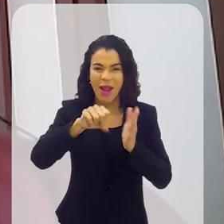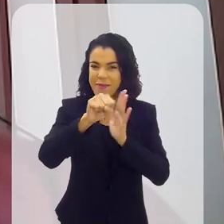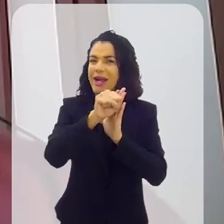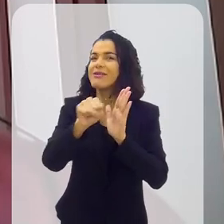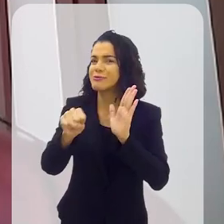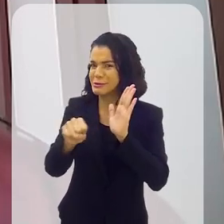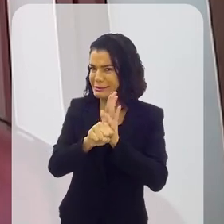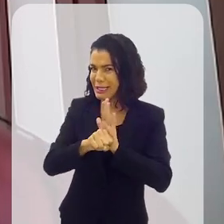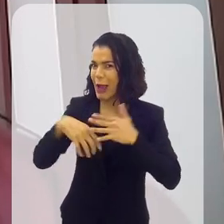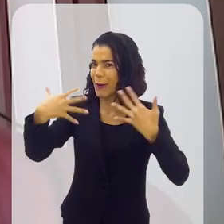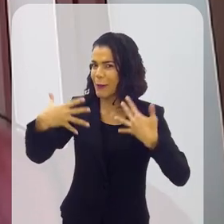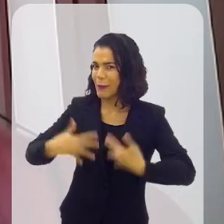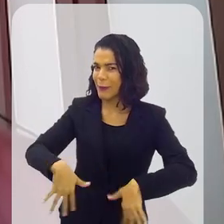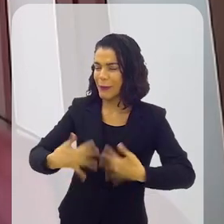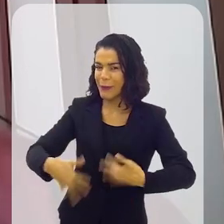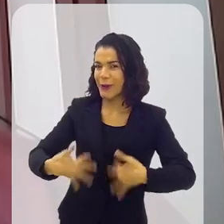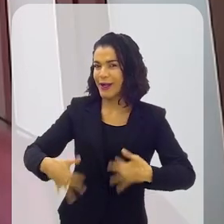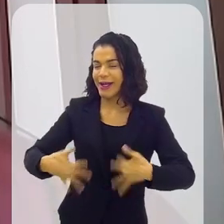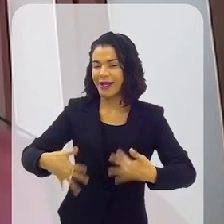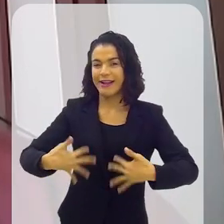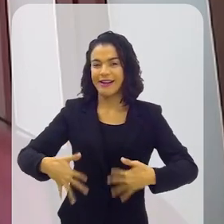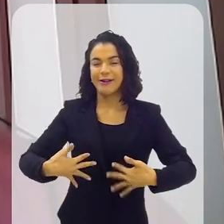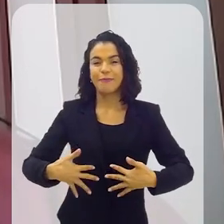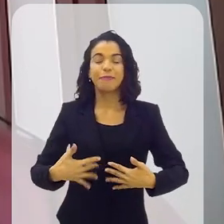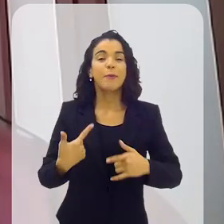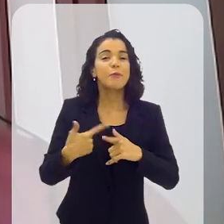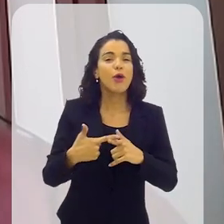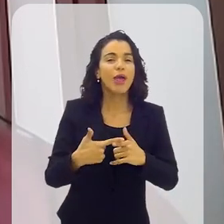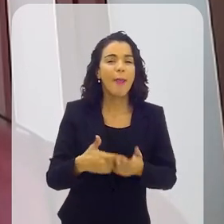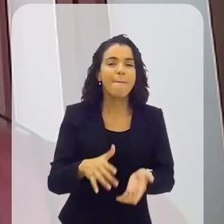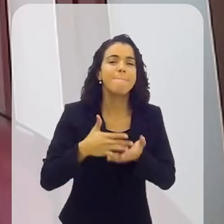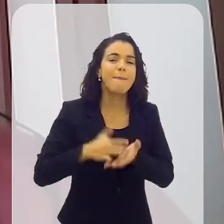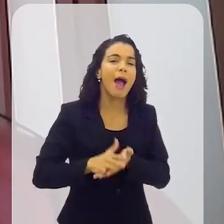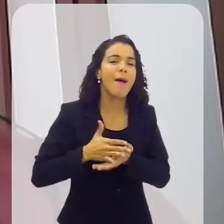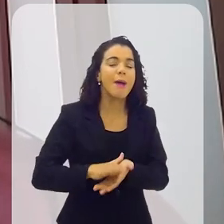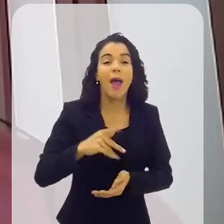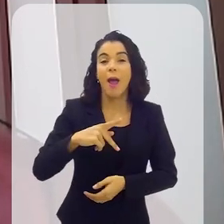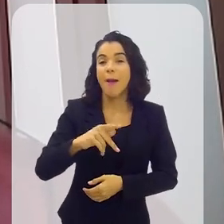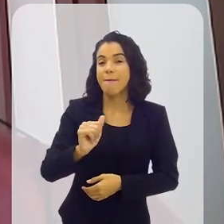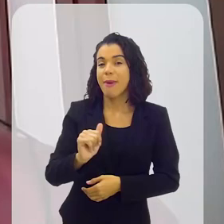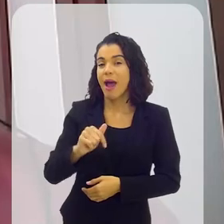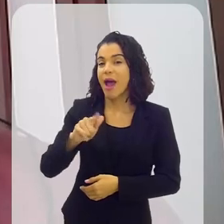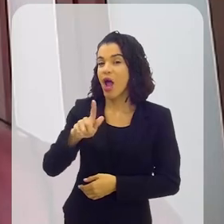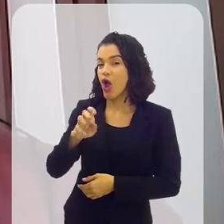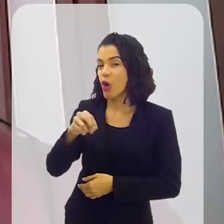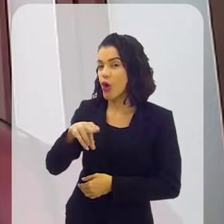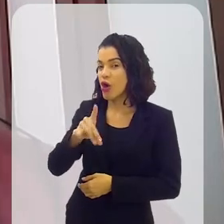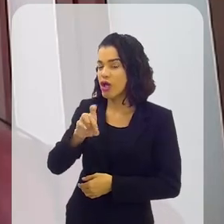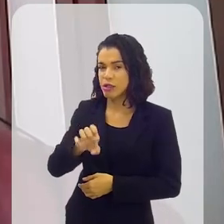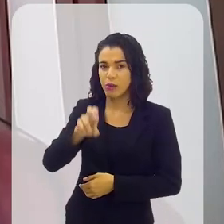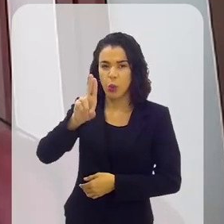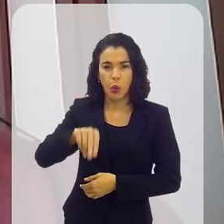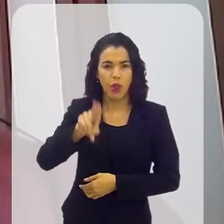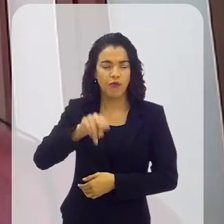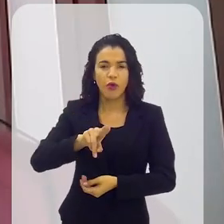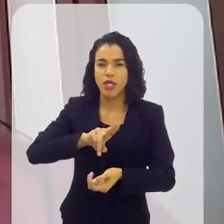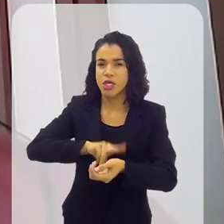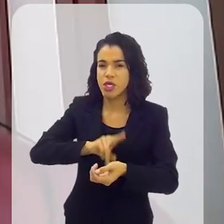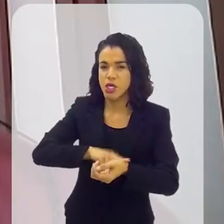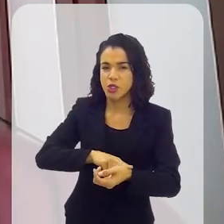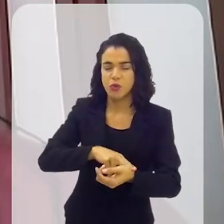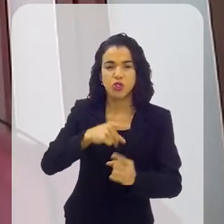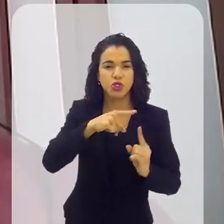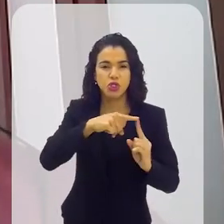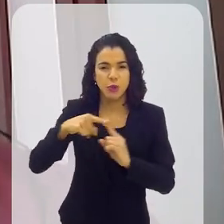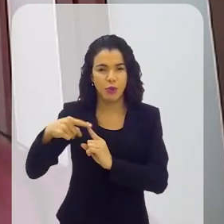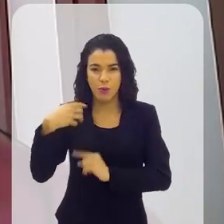do século, né? Até porque pagode nunca foi, nem nunca vai ser um gênero musical, né? Gênero musical é